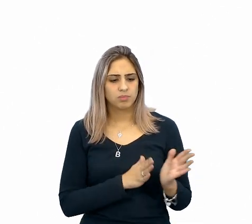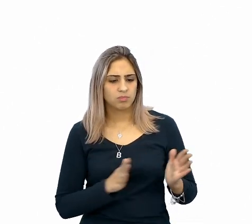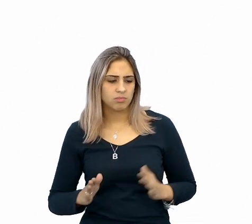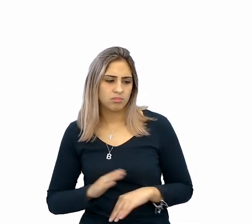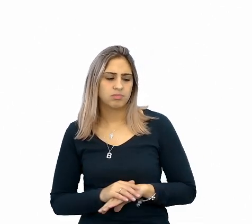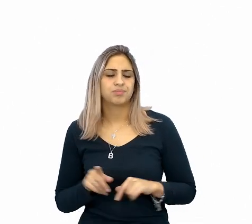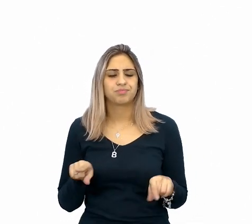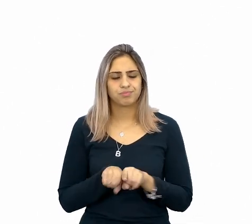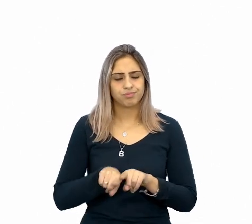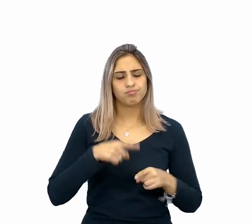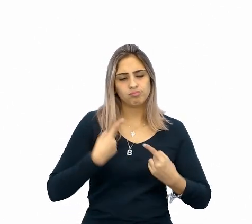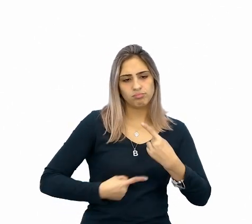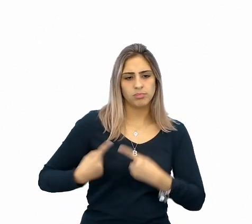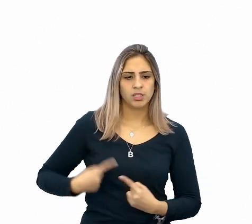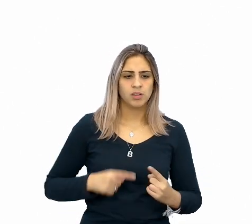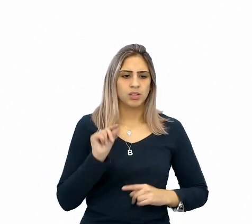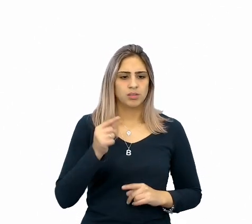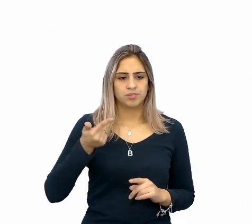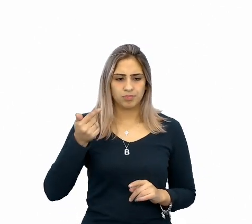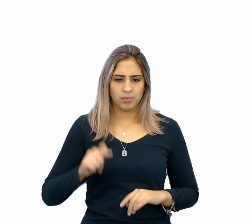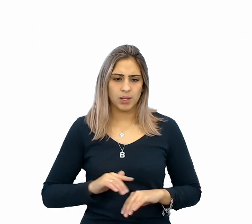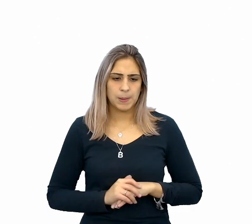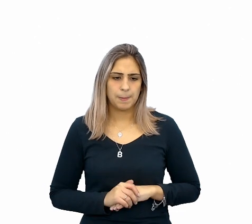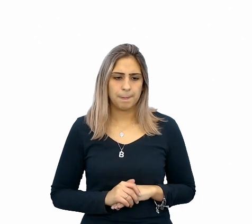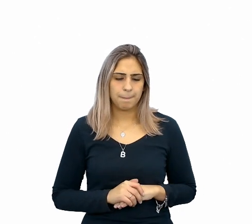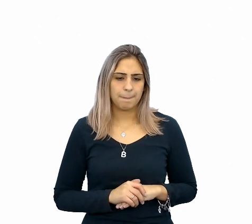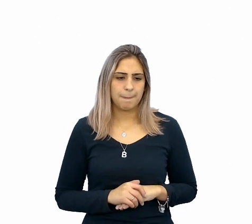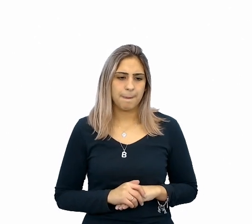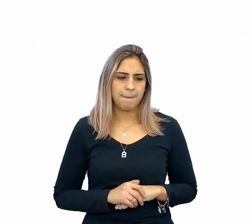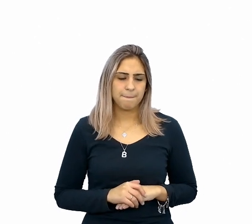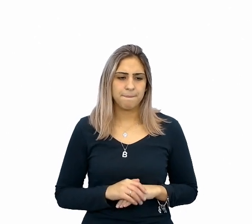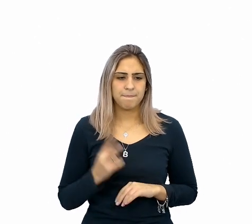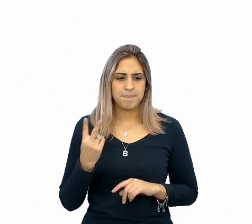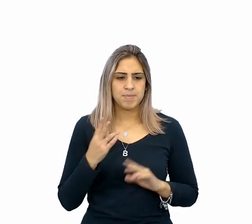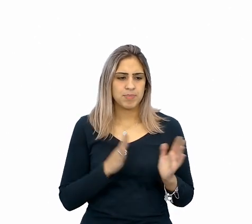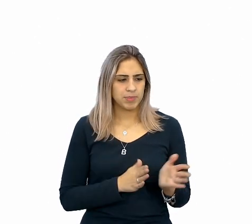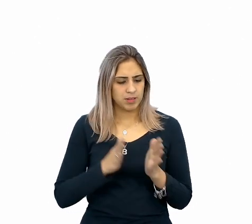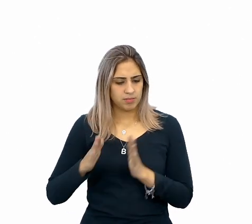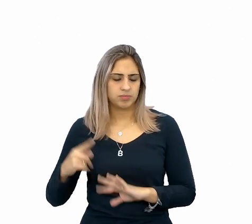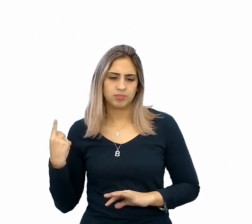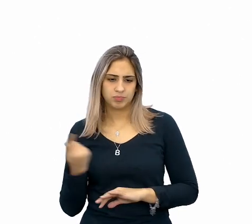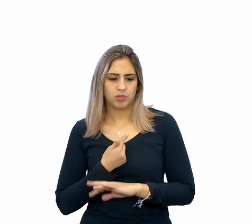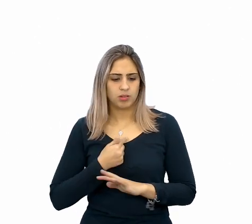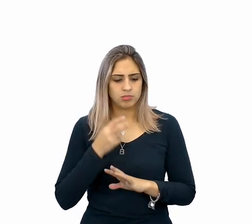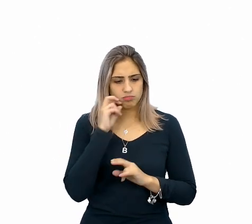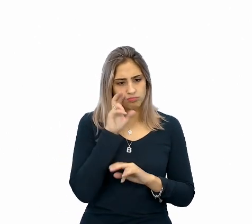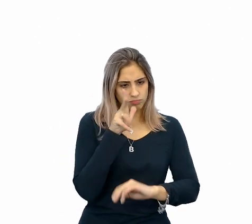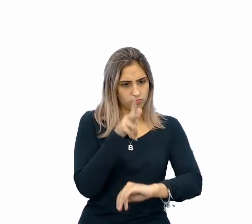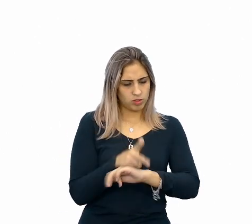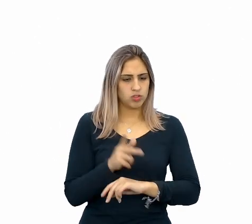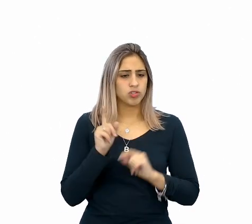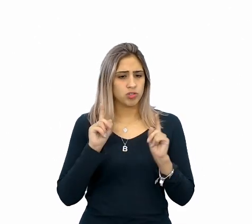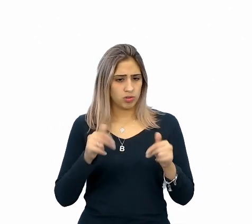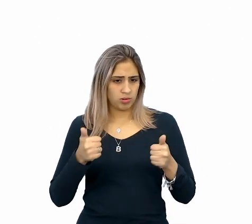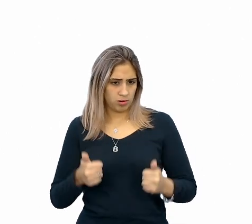e também discutiremos um pouco mais sobre isso no segundo momento da nossa transmissão,